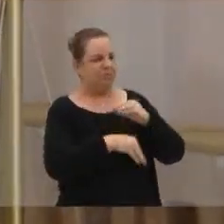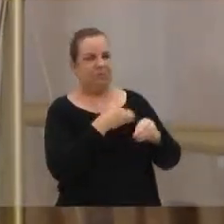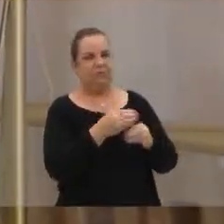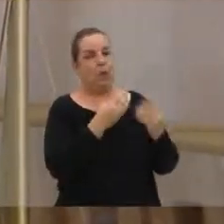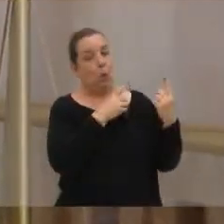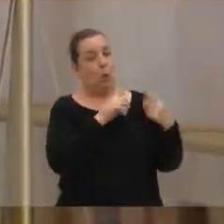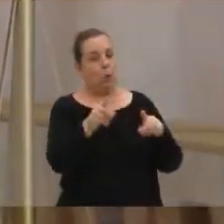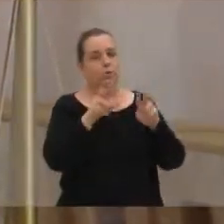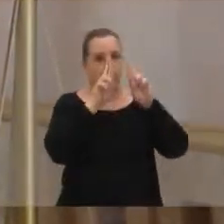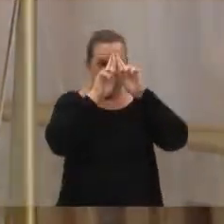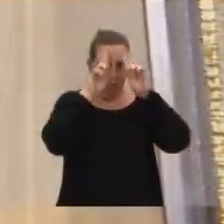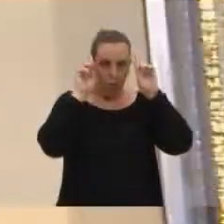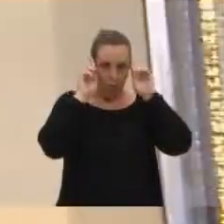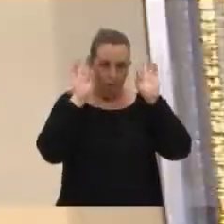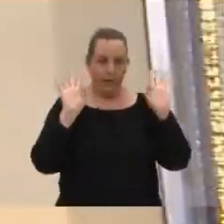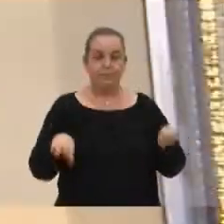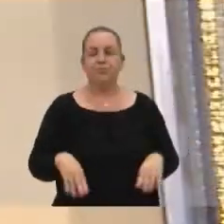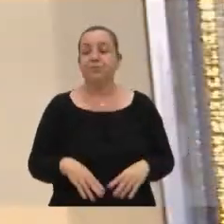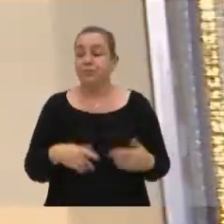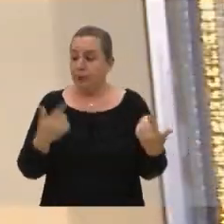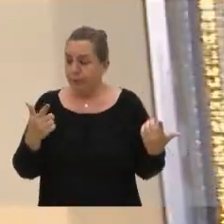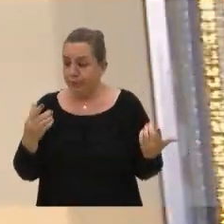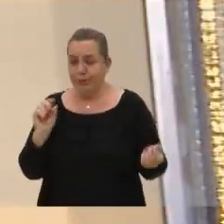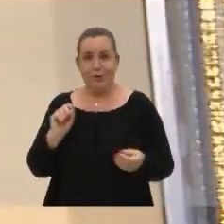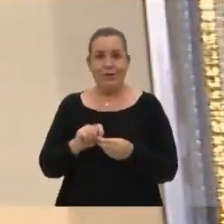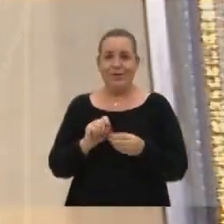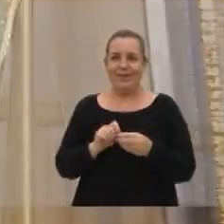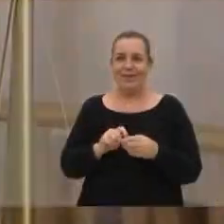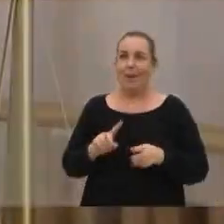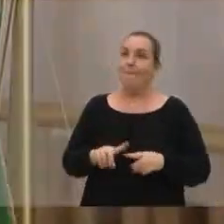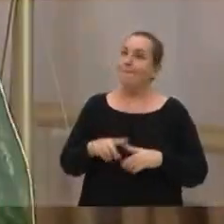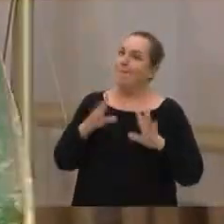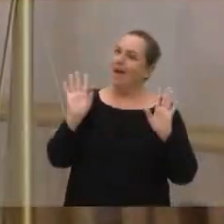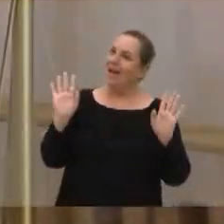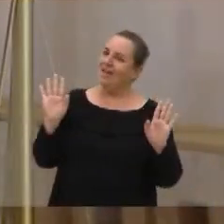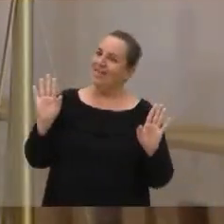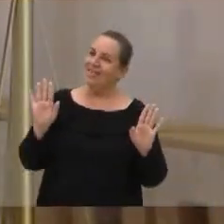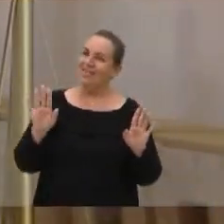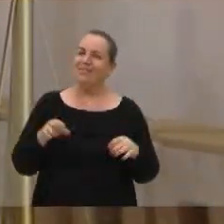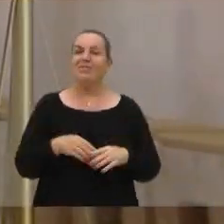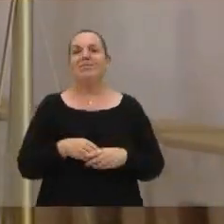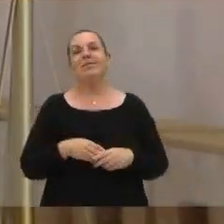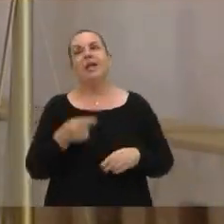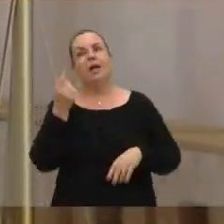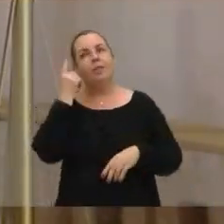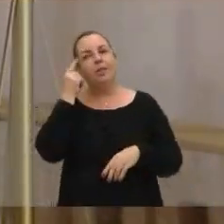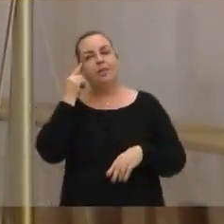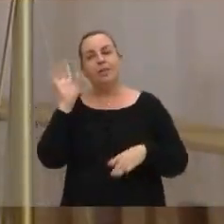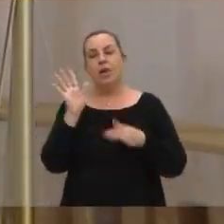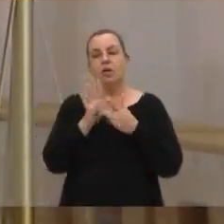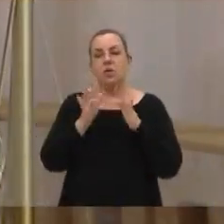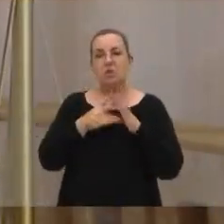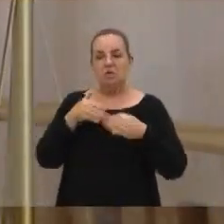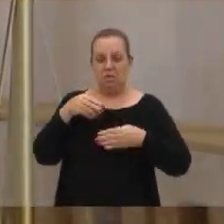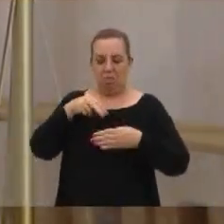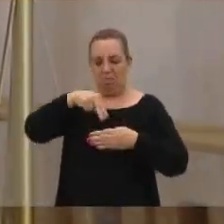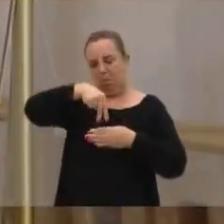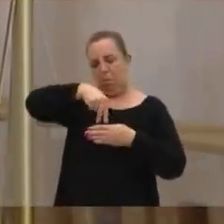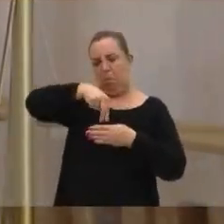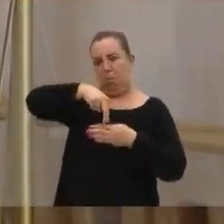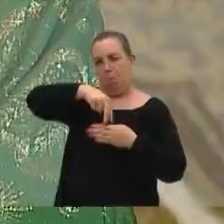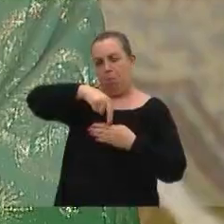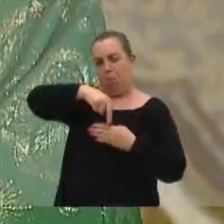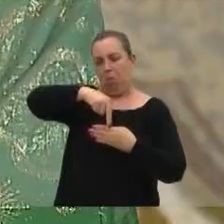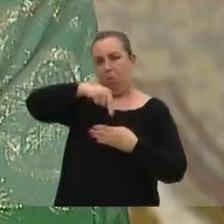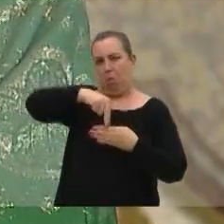contra Roma. Não tinha para onde correr. Aí alguém vai pensar, então Jesus ficou em cima do muro, de